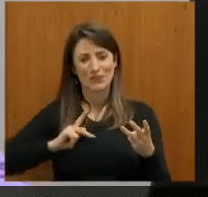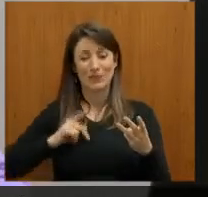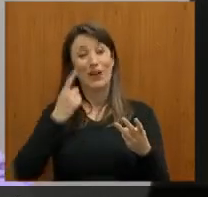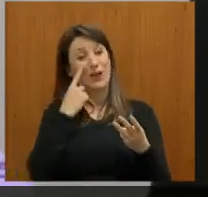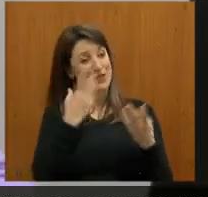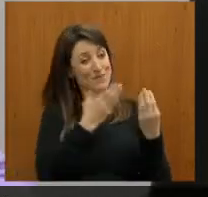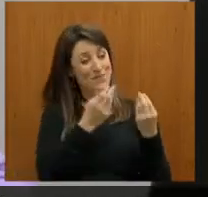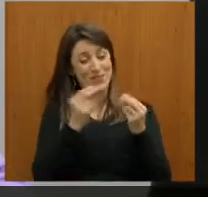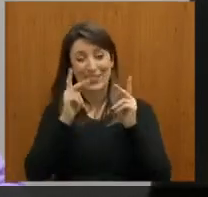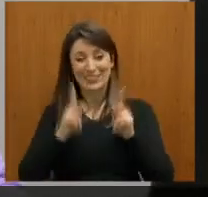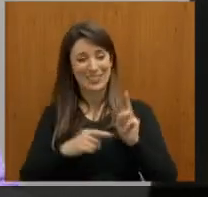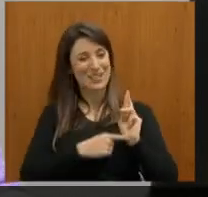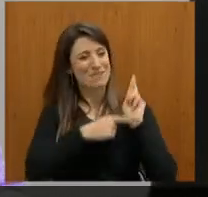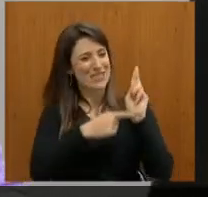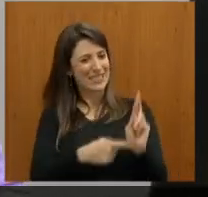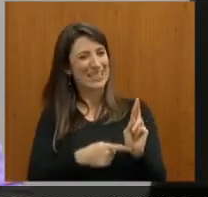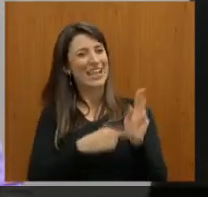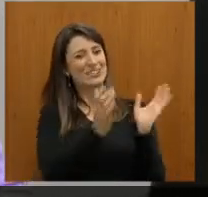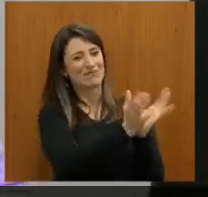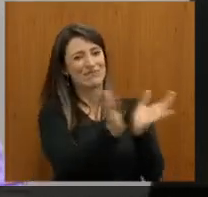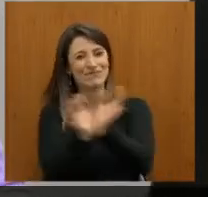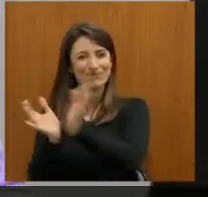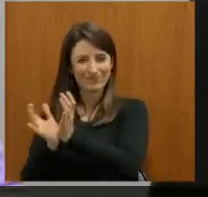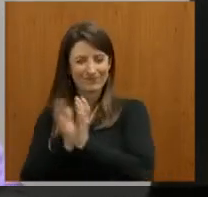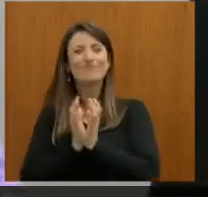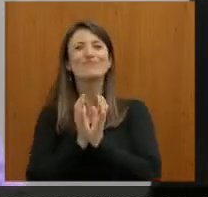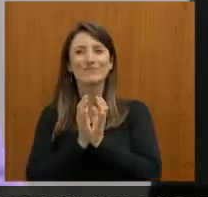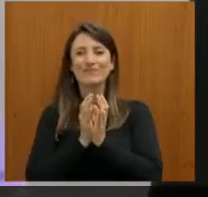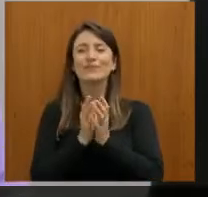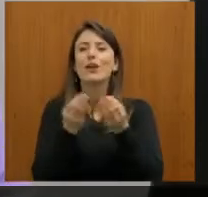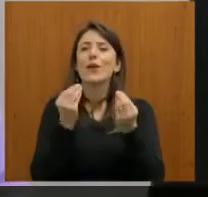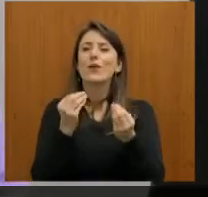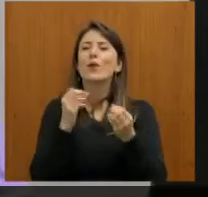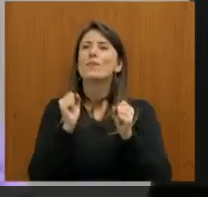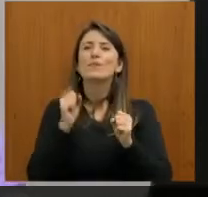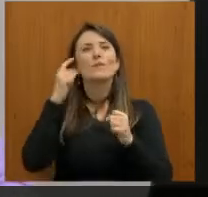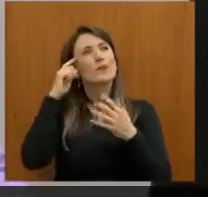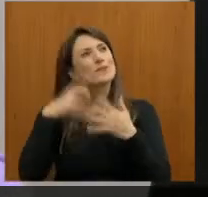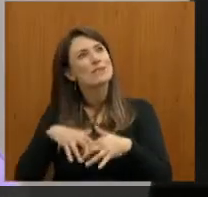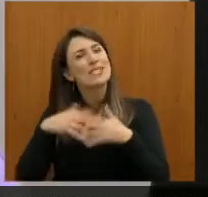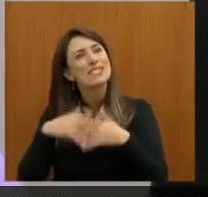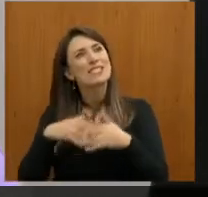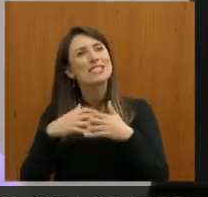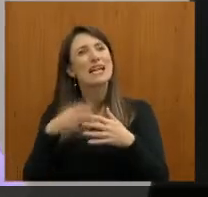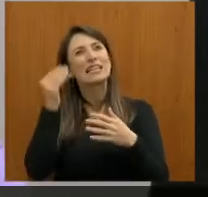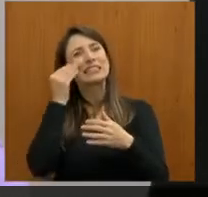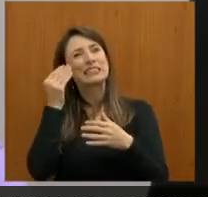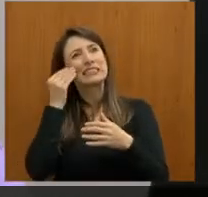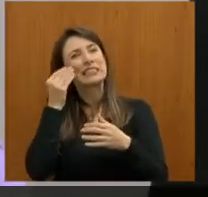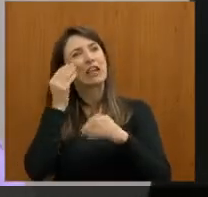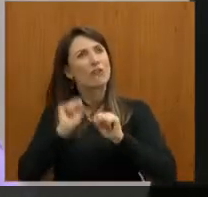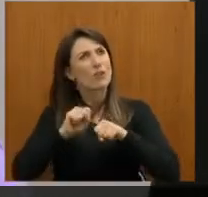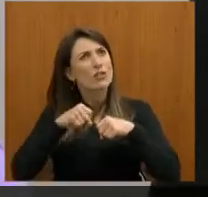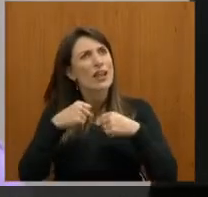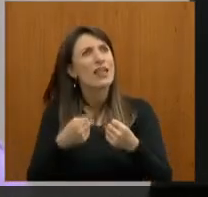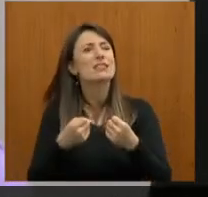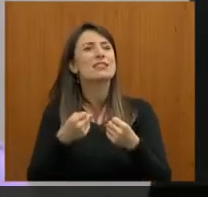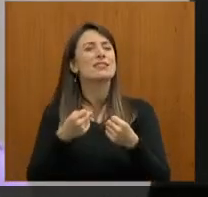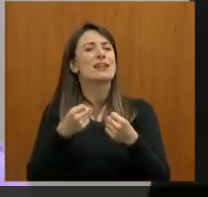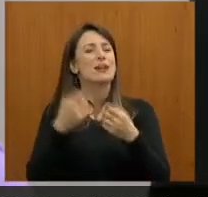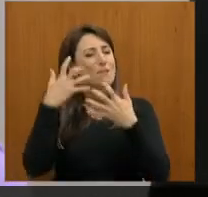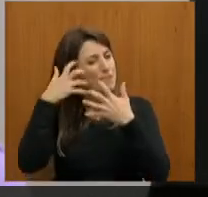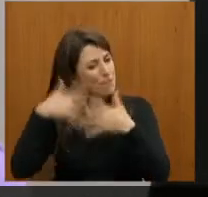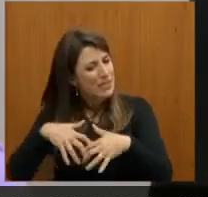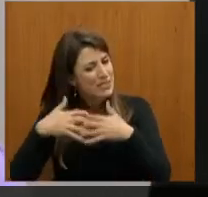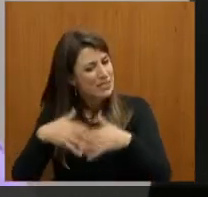representatividade como que a gente pode pensar né em fortalecer essa vertente aí na nesse aspecto que